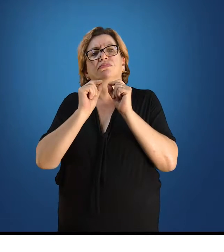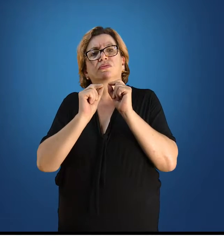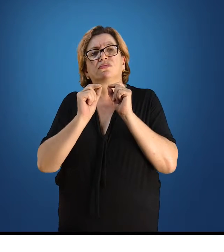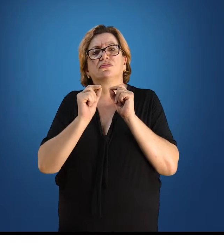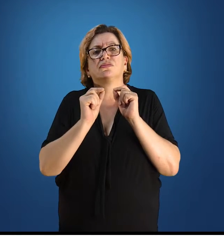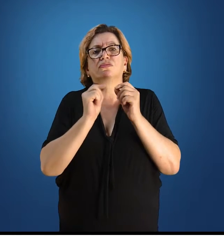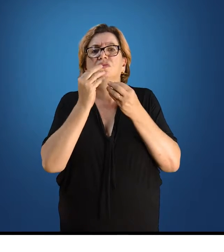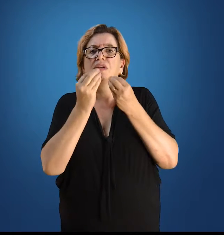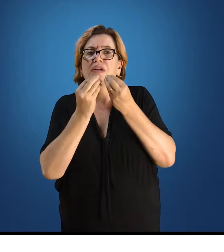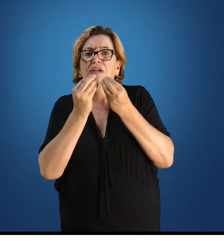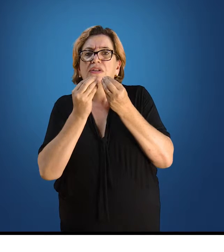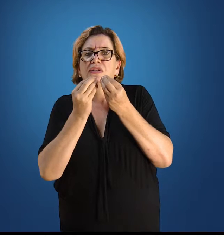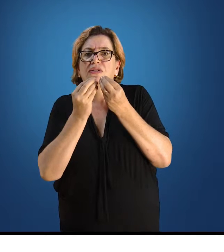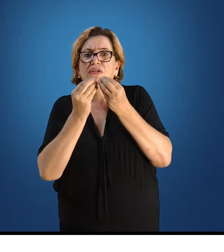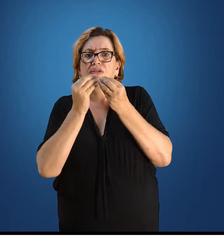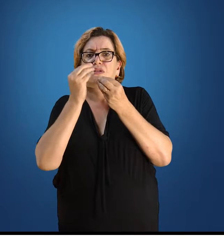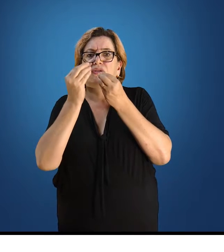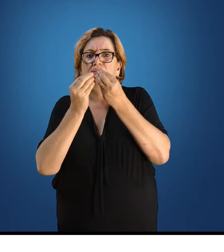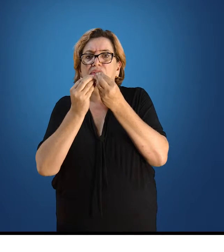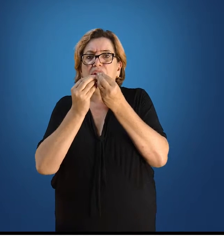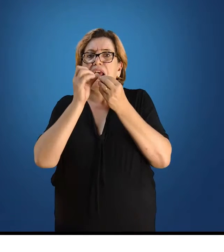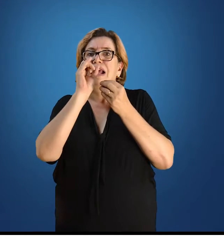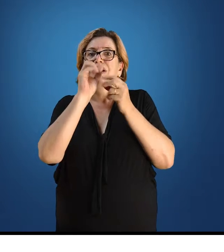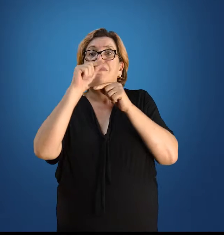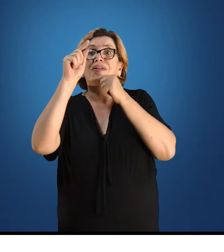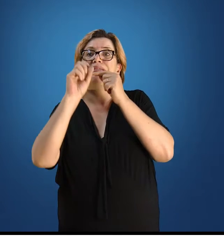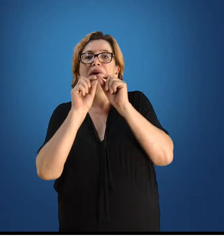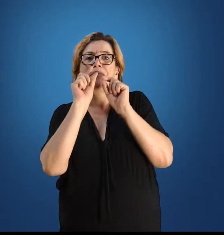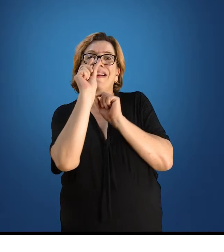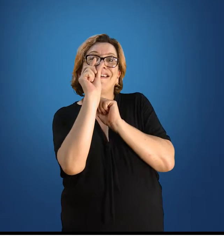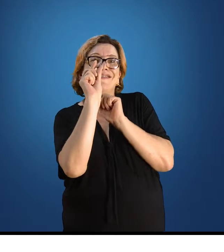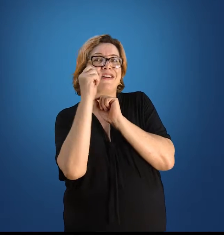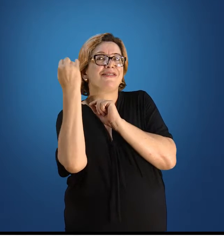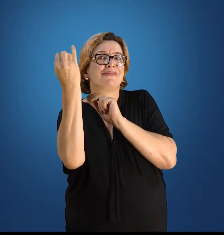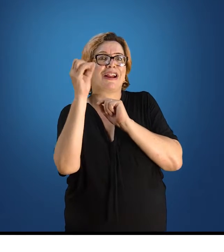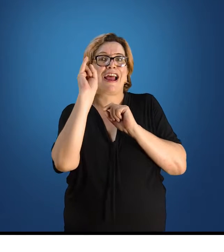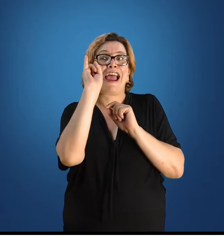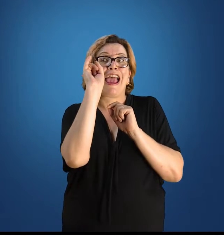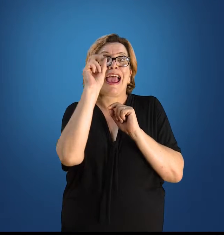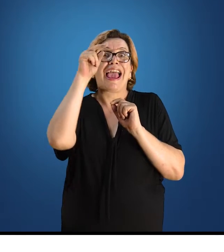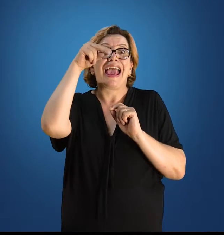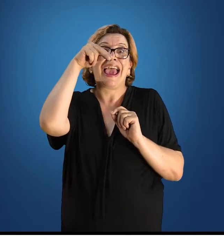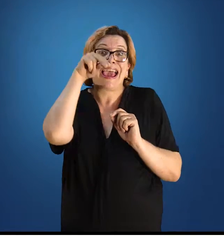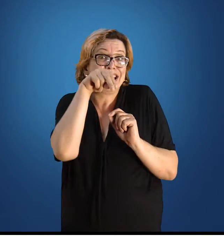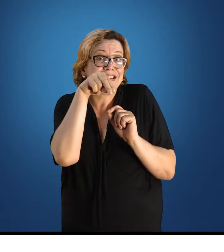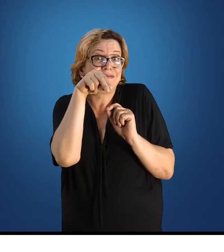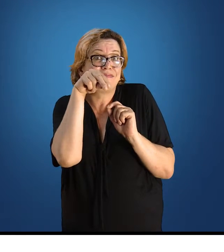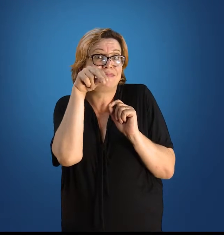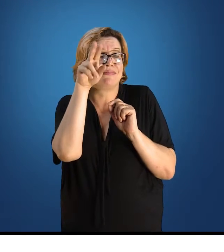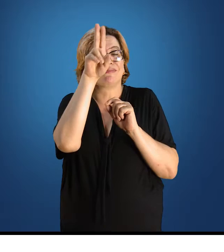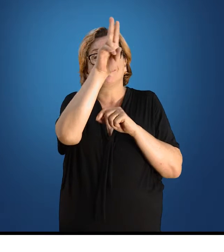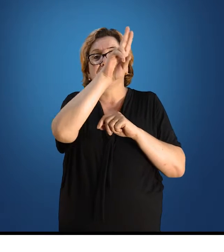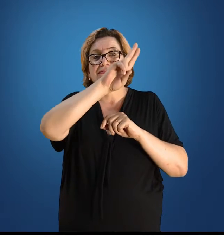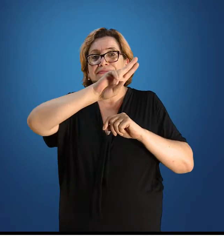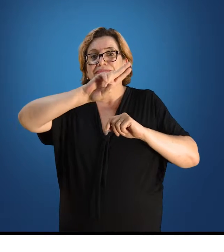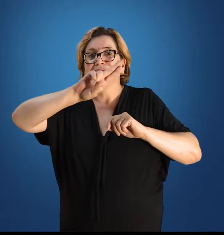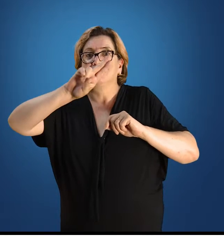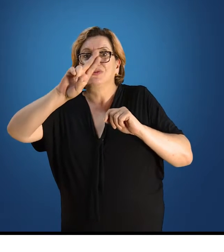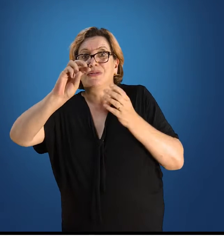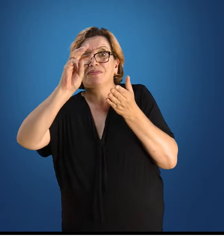vem essa palavrinha-chave aqui, in, quer dizer, esta parte que você está citando está dentro,